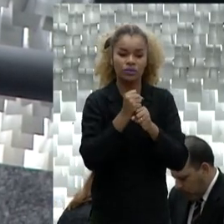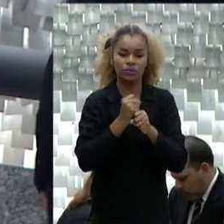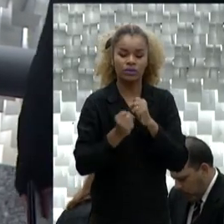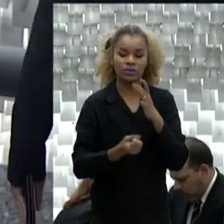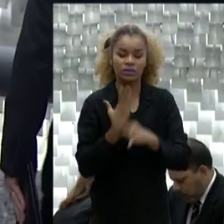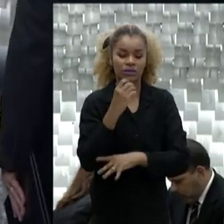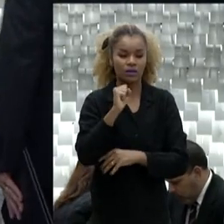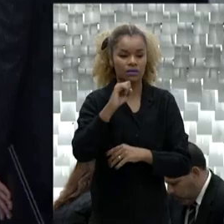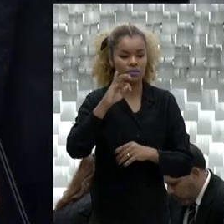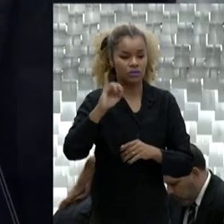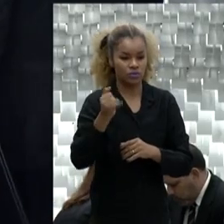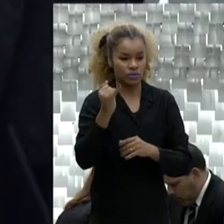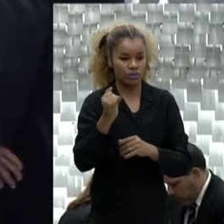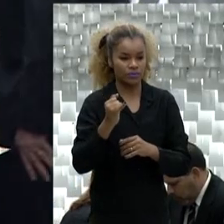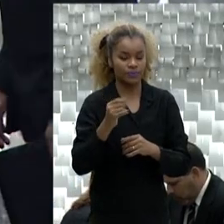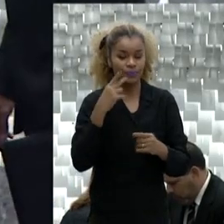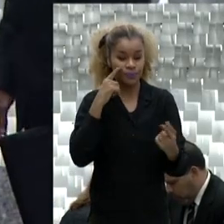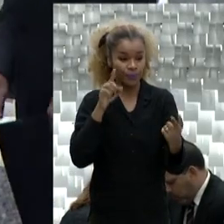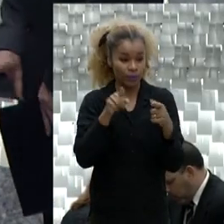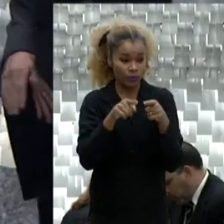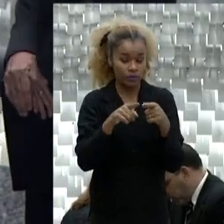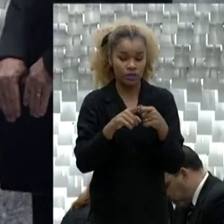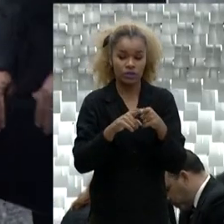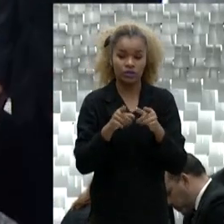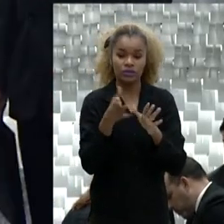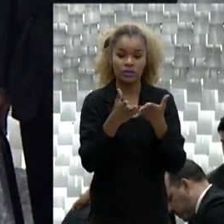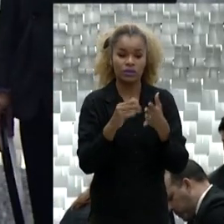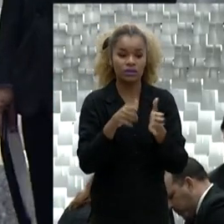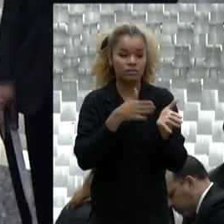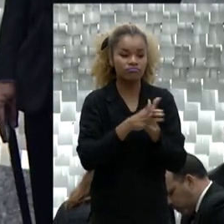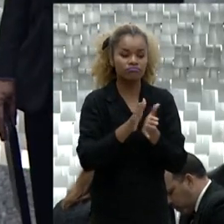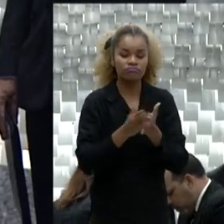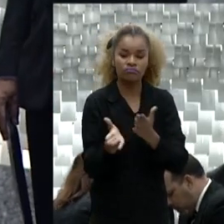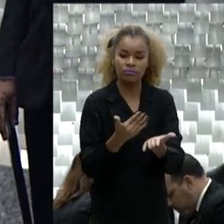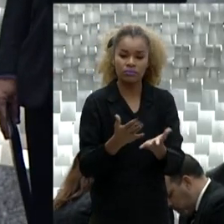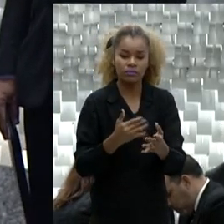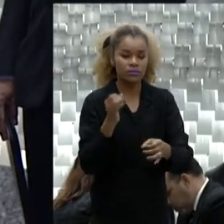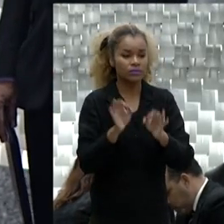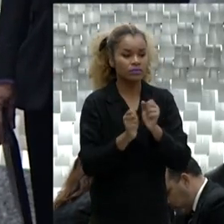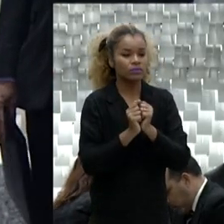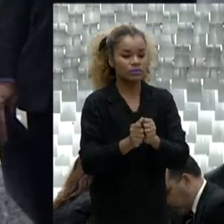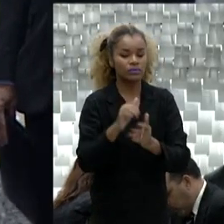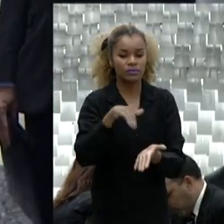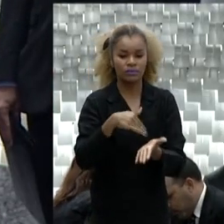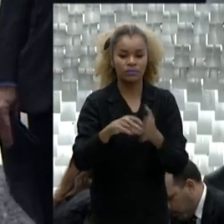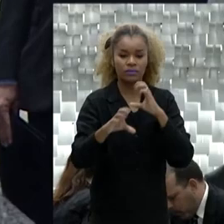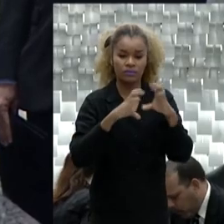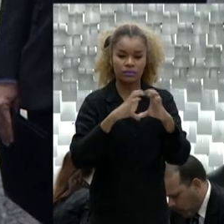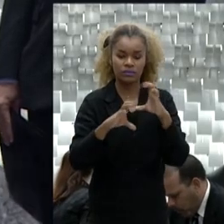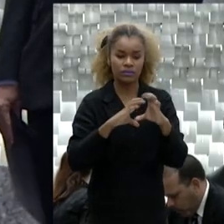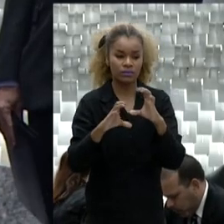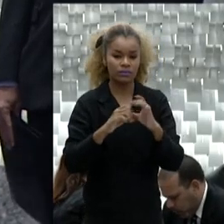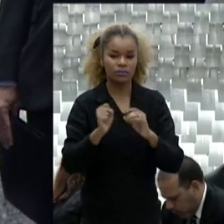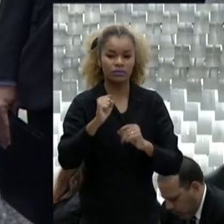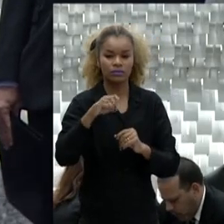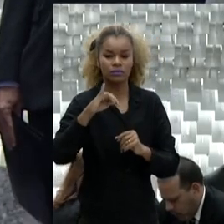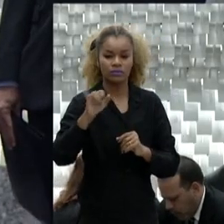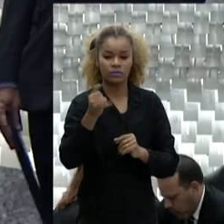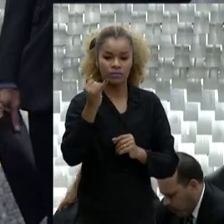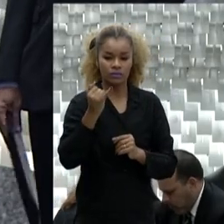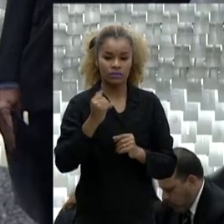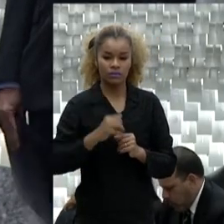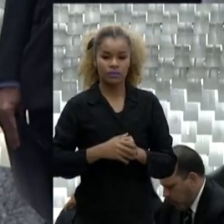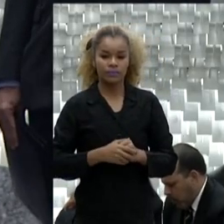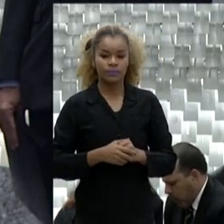O objetivo das publicações, produzidas em parceria com a Secretaria de Comunicação do Superior Tribunal de